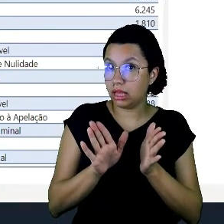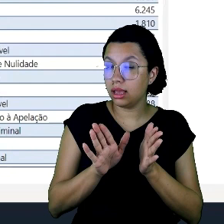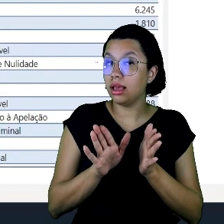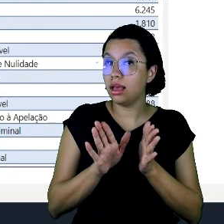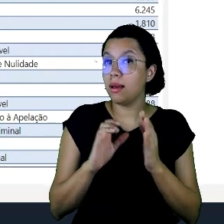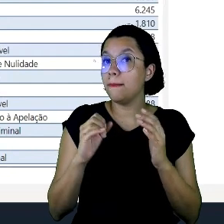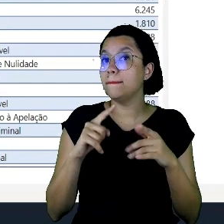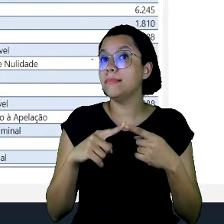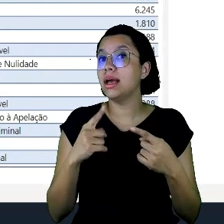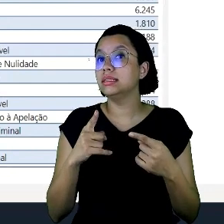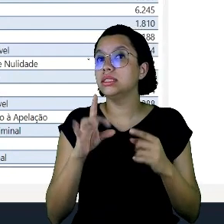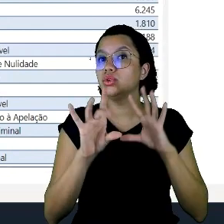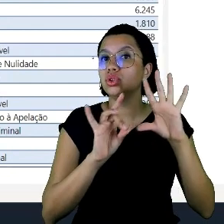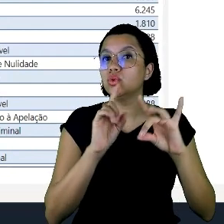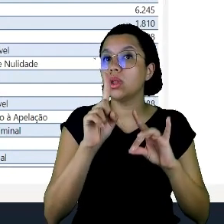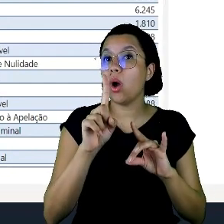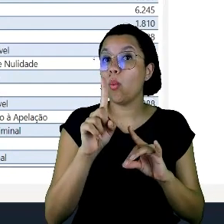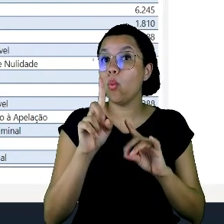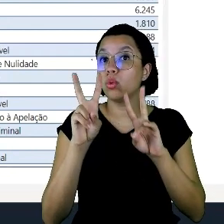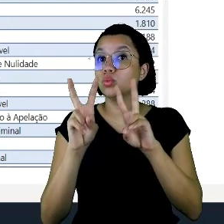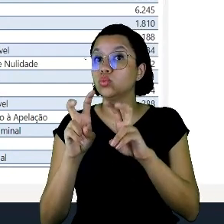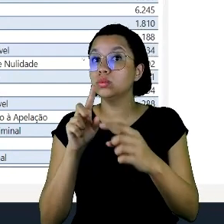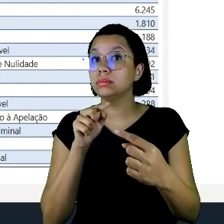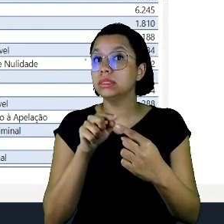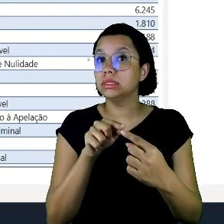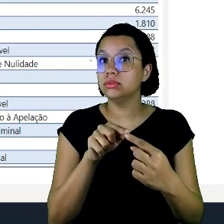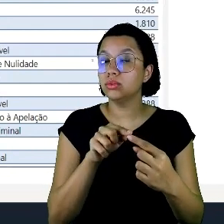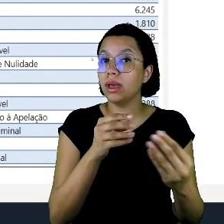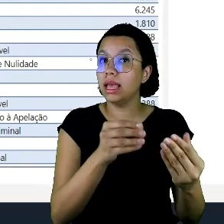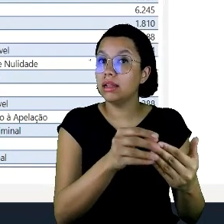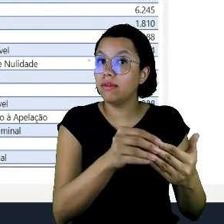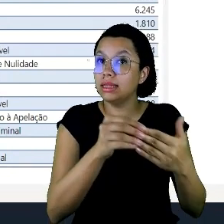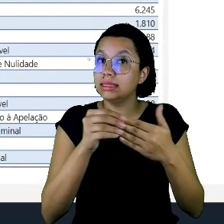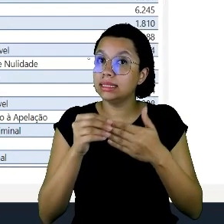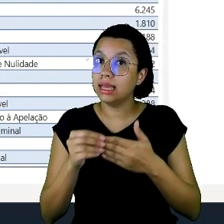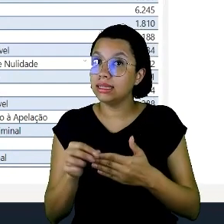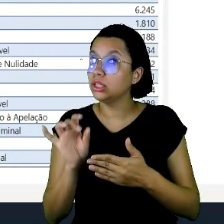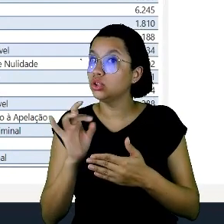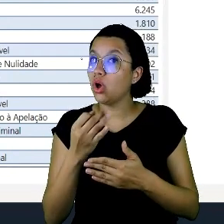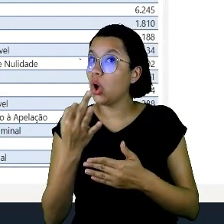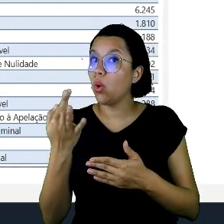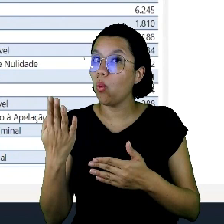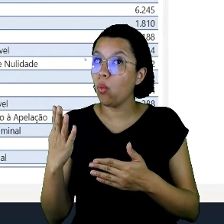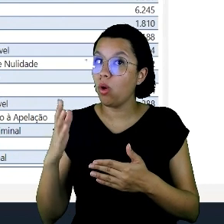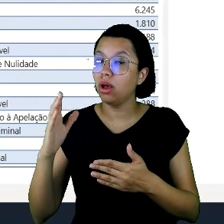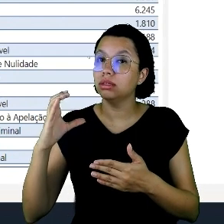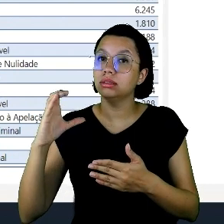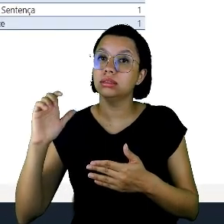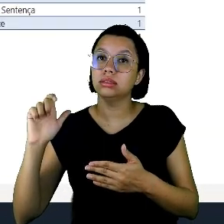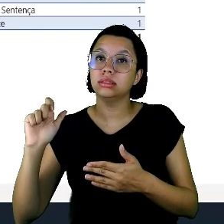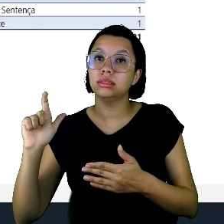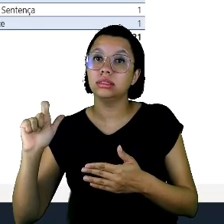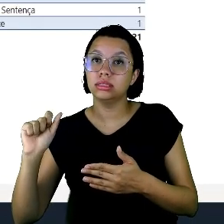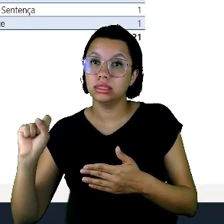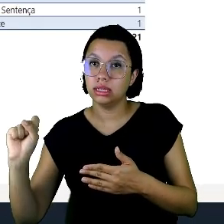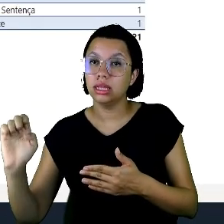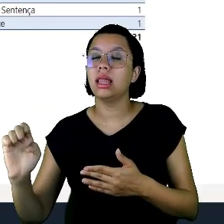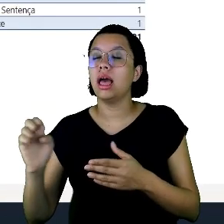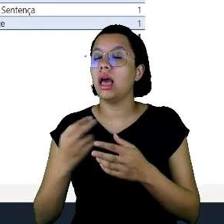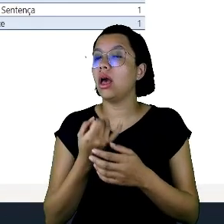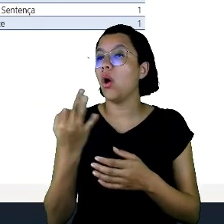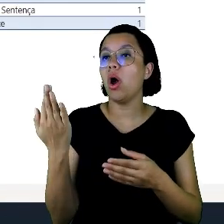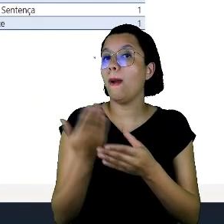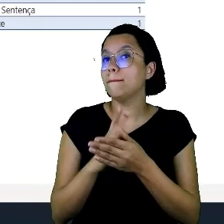Então, agora se eu vier aqui e selecionar um assunto específico, ele vai trazer só quantas classes e